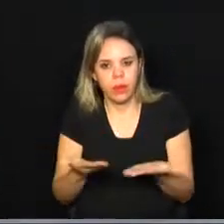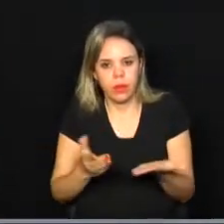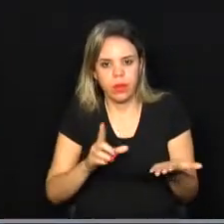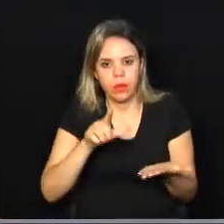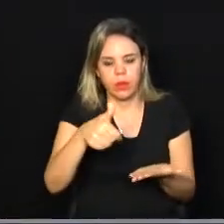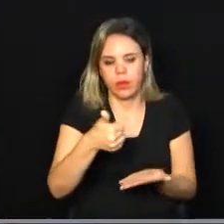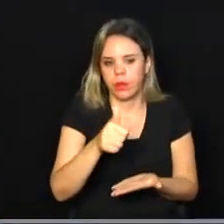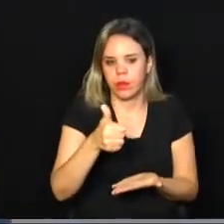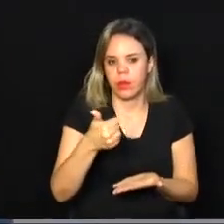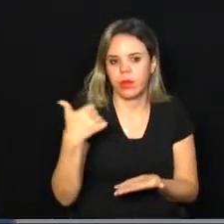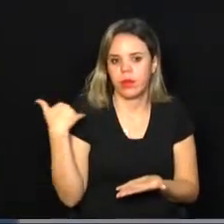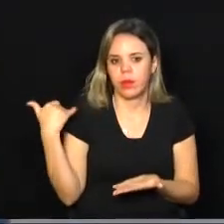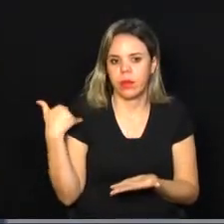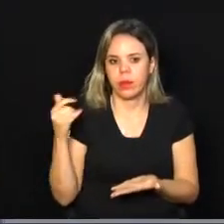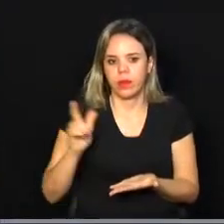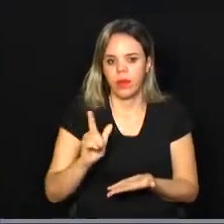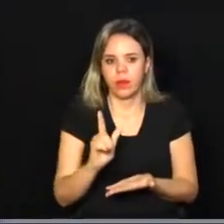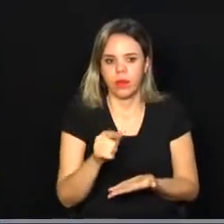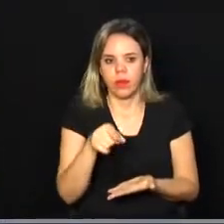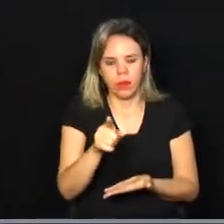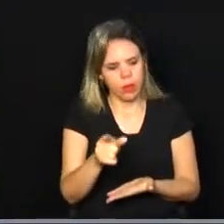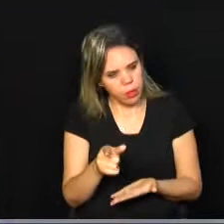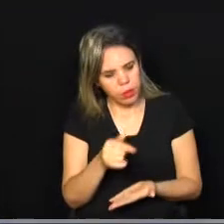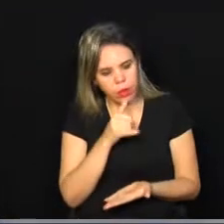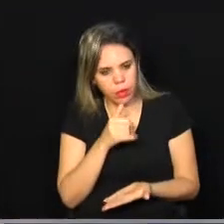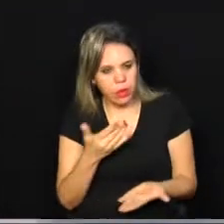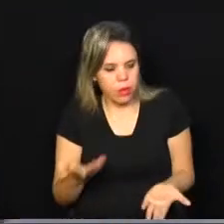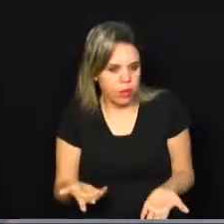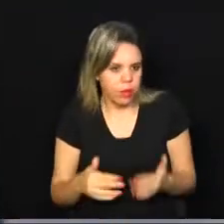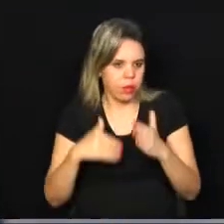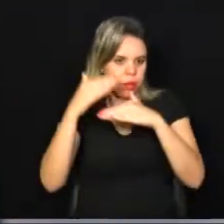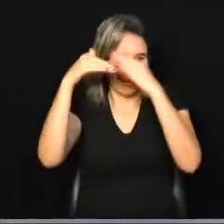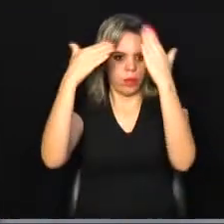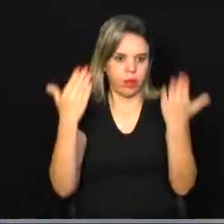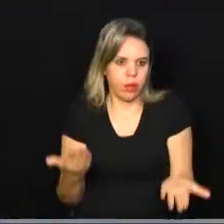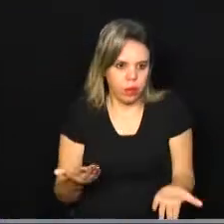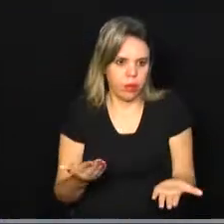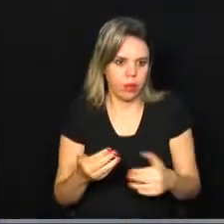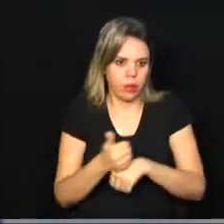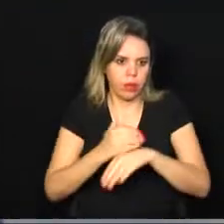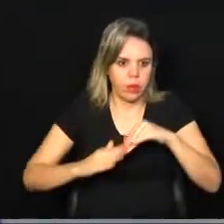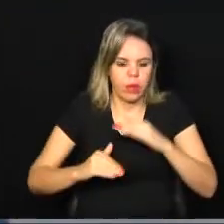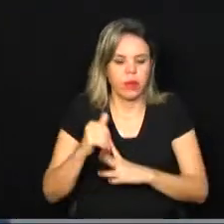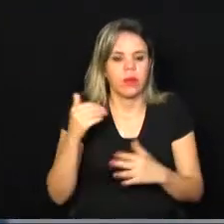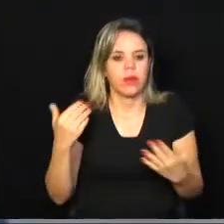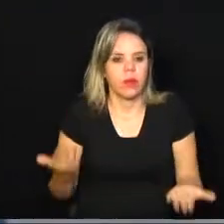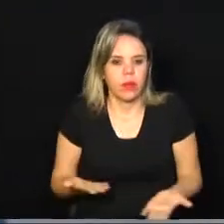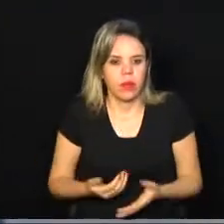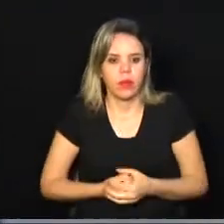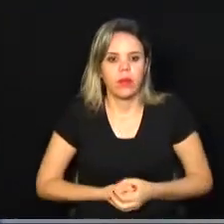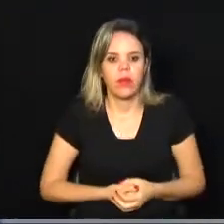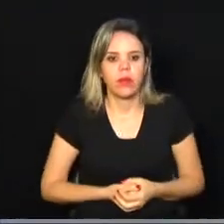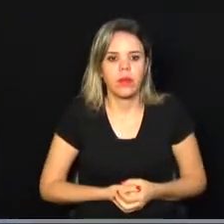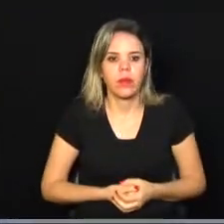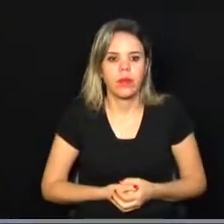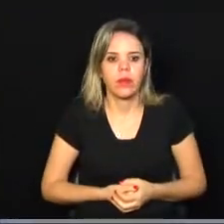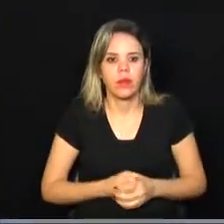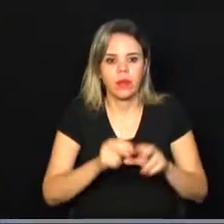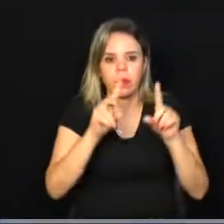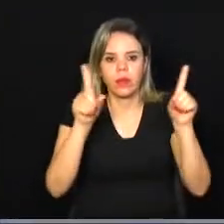de 11 anos, é claro que você acaba se desenvolvendo como profissional. Agora, em termos